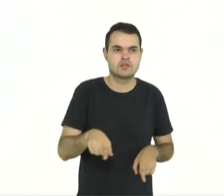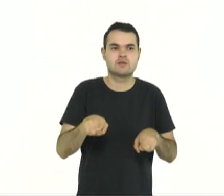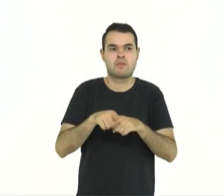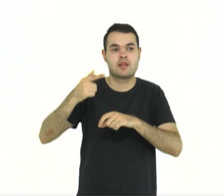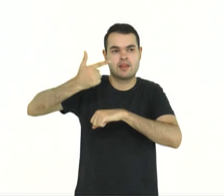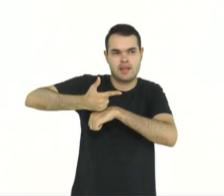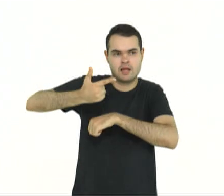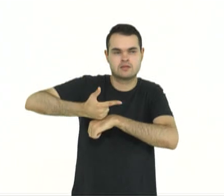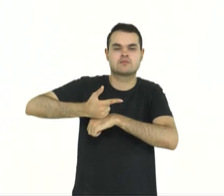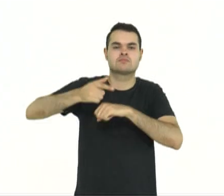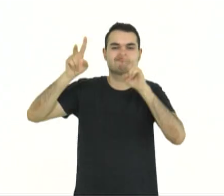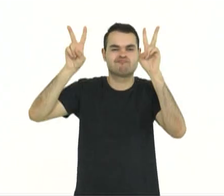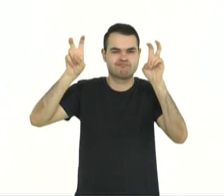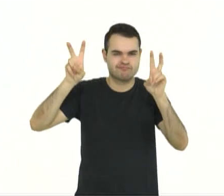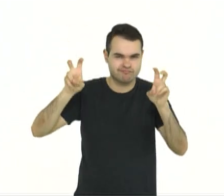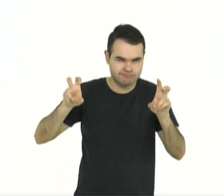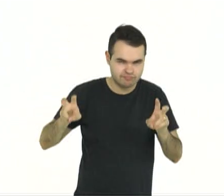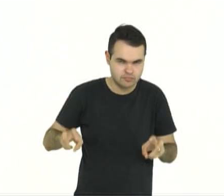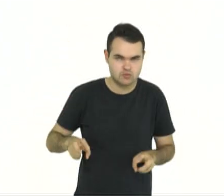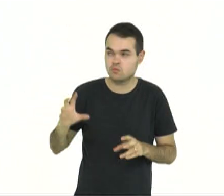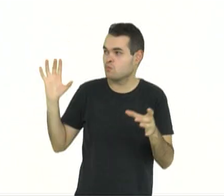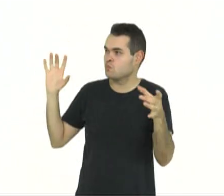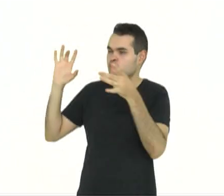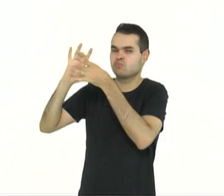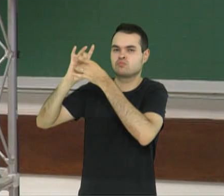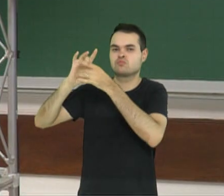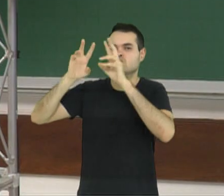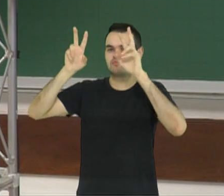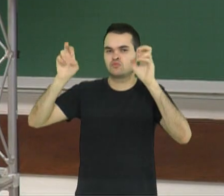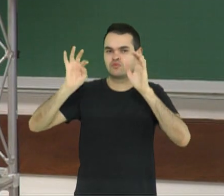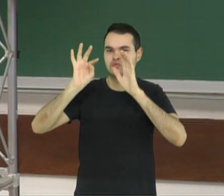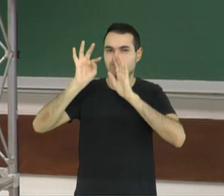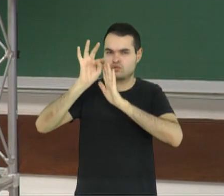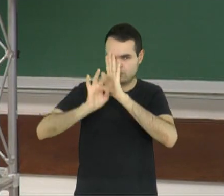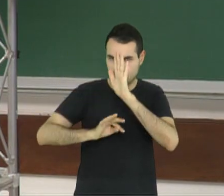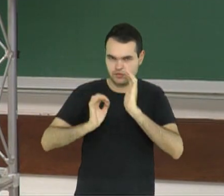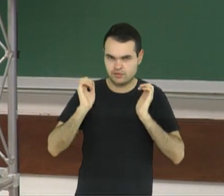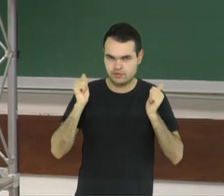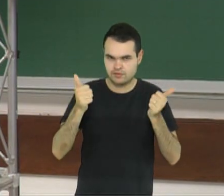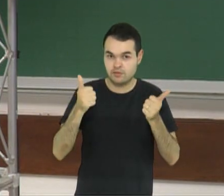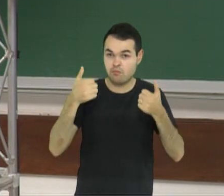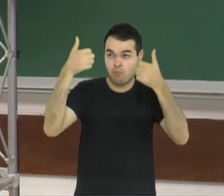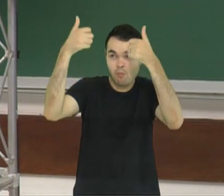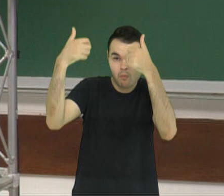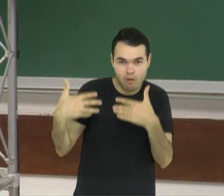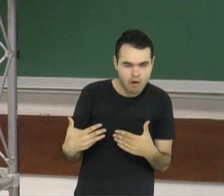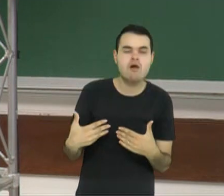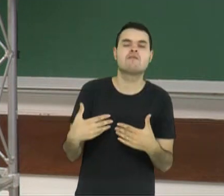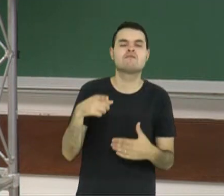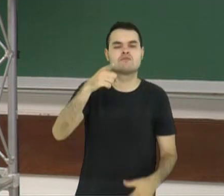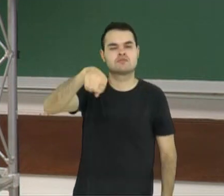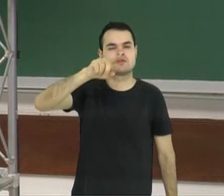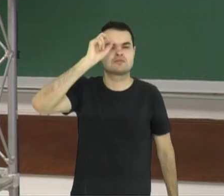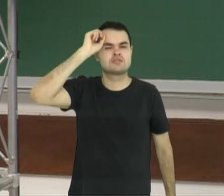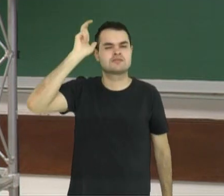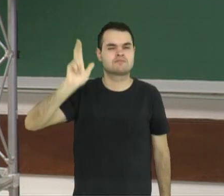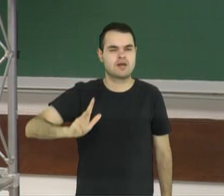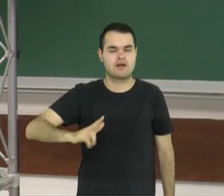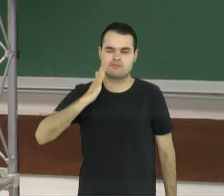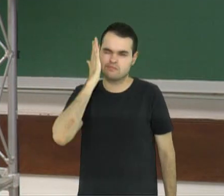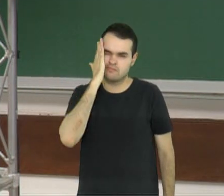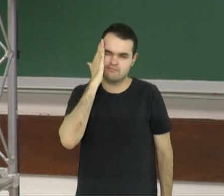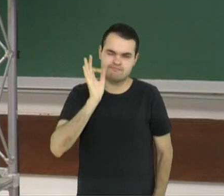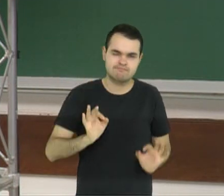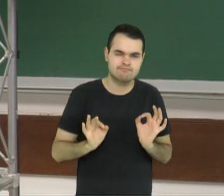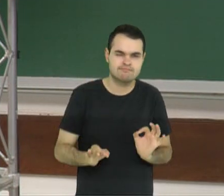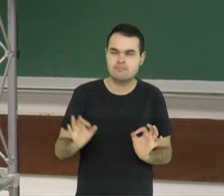e expressões relacionadas à temática. Bastante coisa, né? Como vocês são bem espertos, eu tenho certeza que vocês